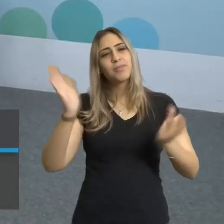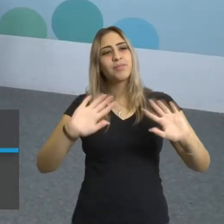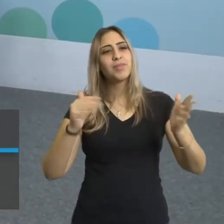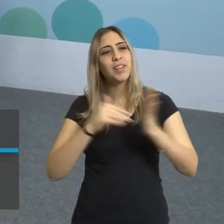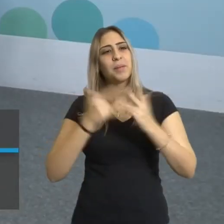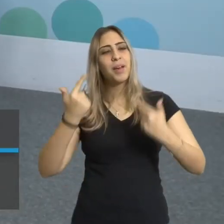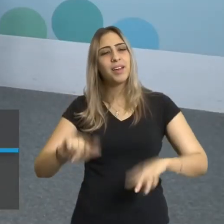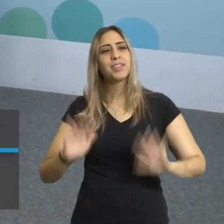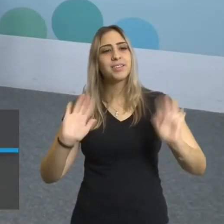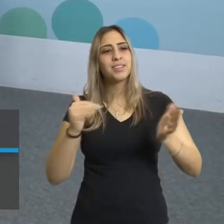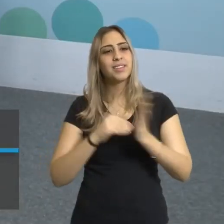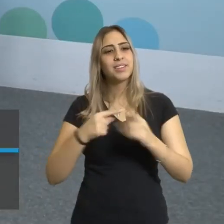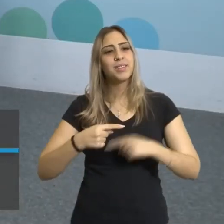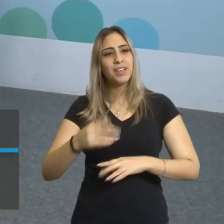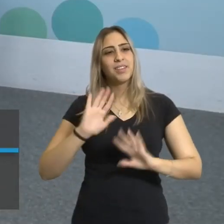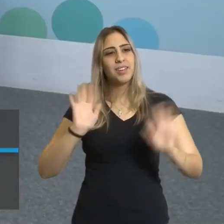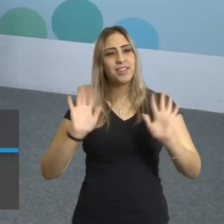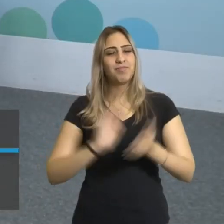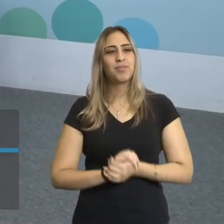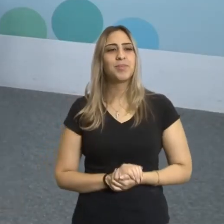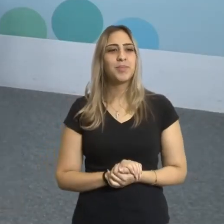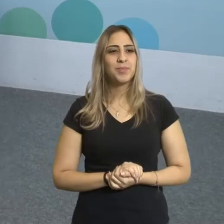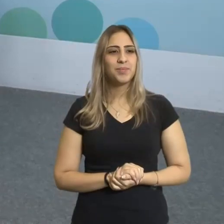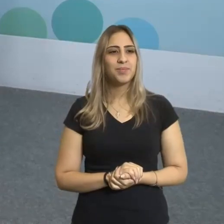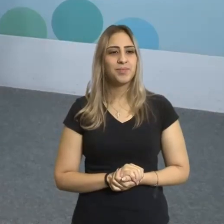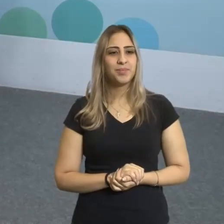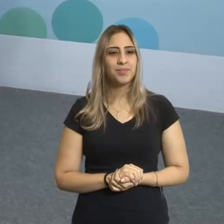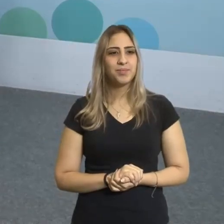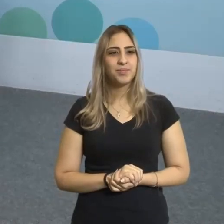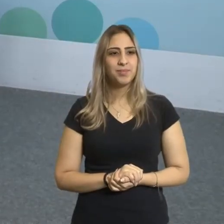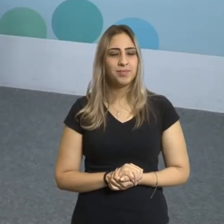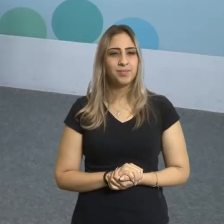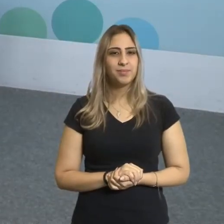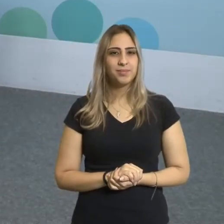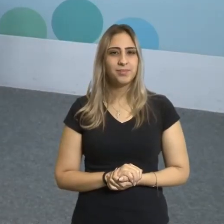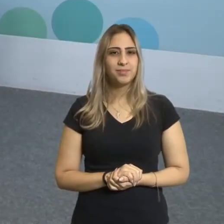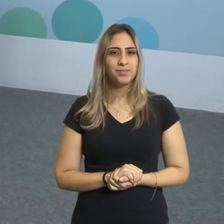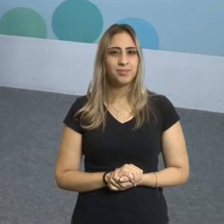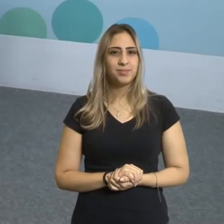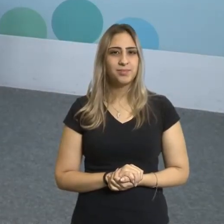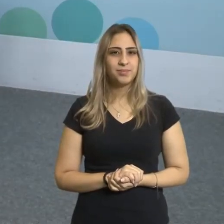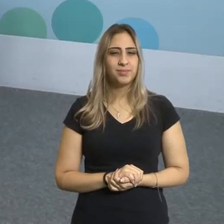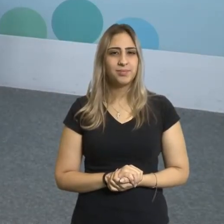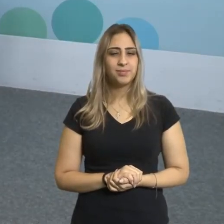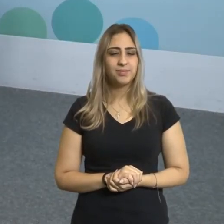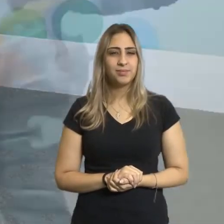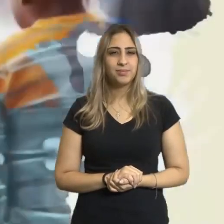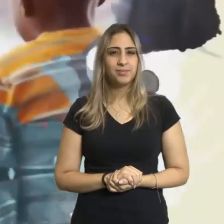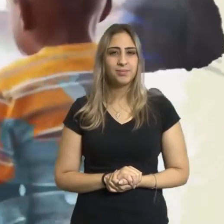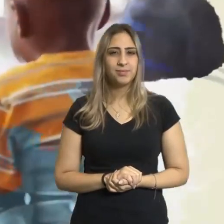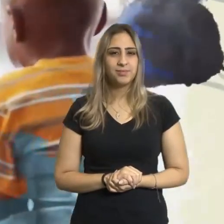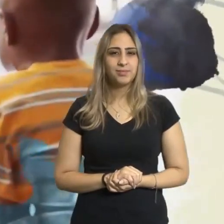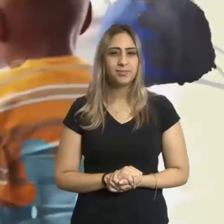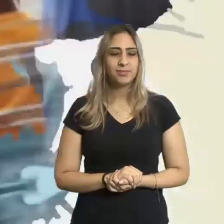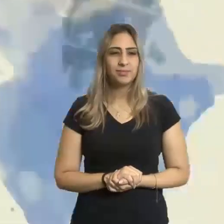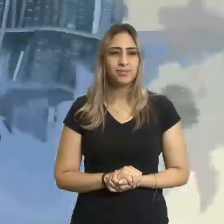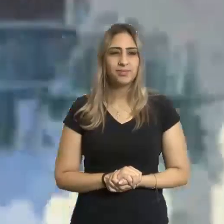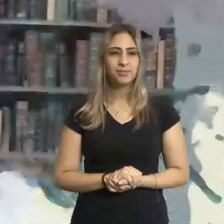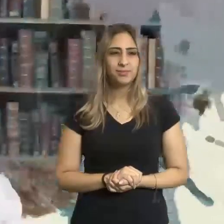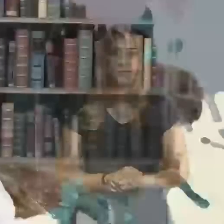e até mais semana que vem minha gente E aí a